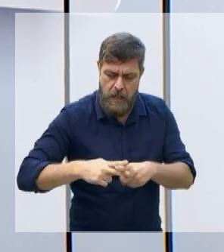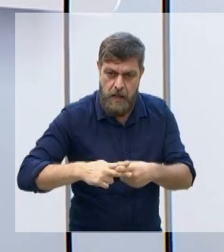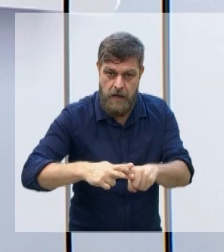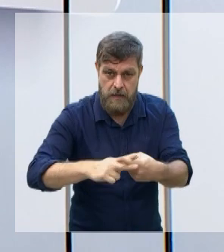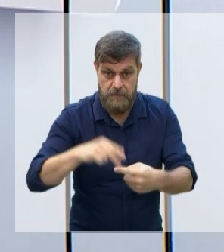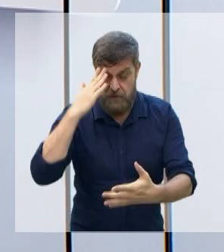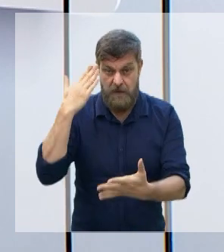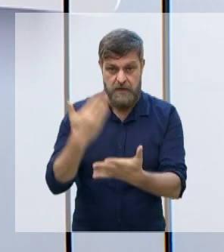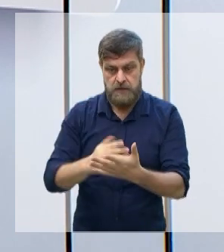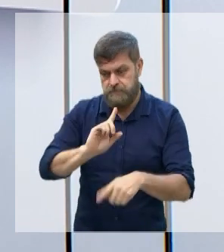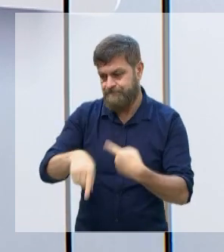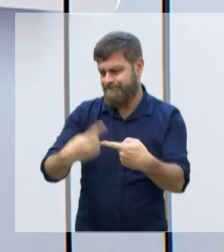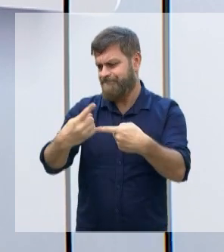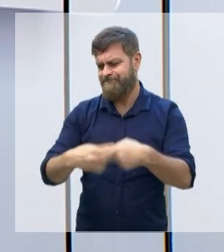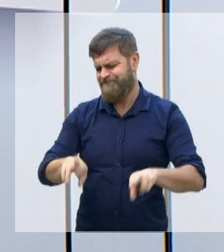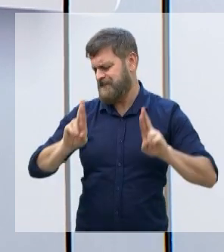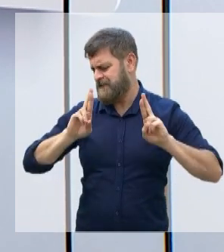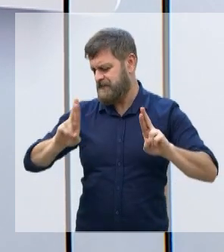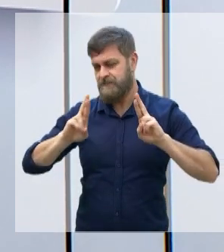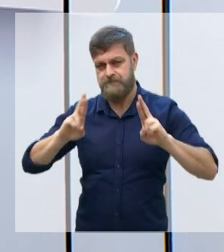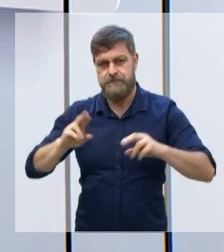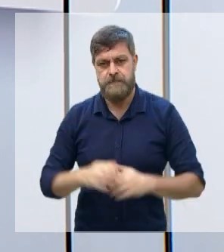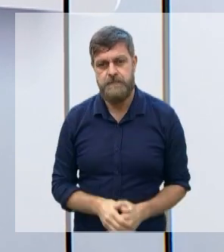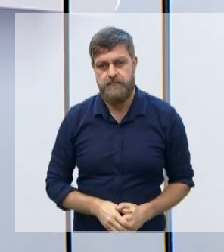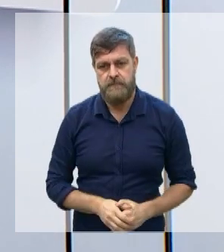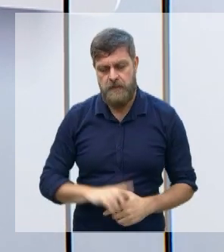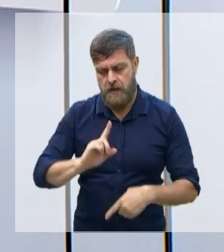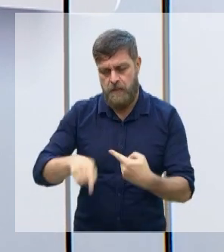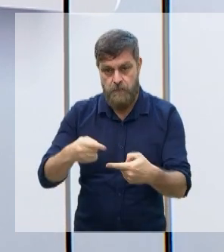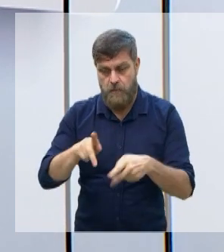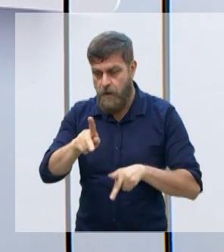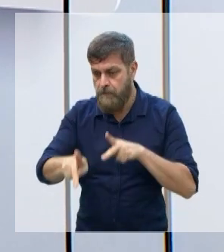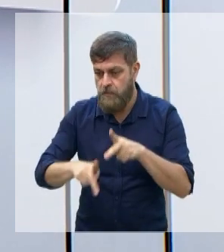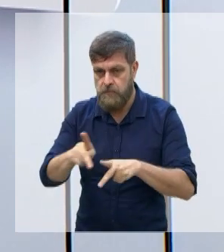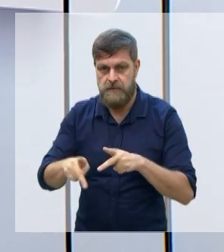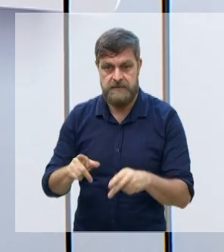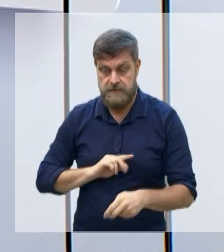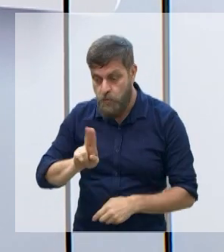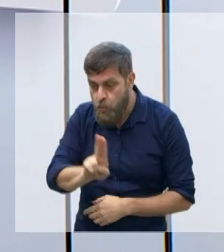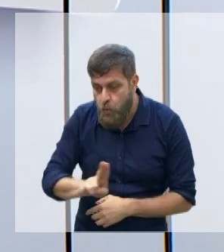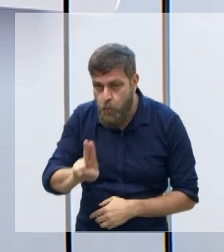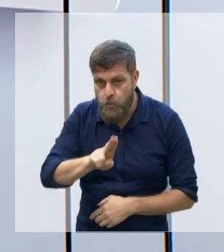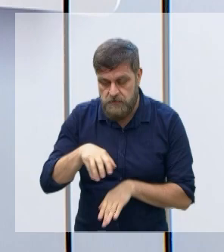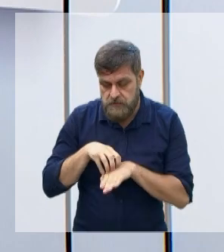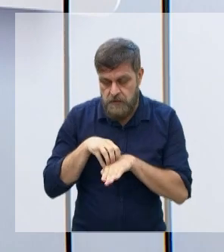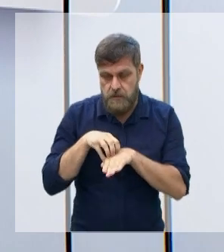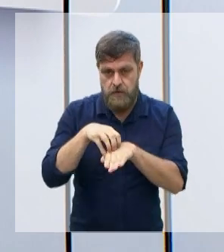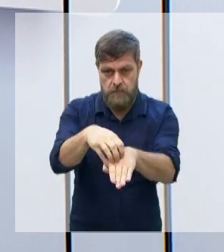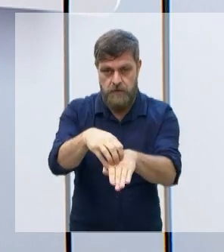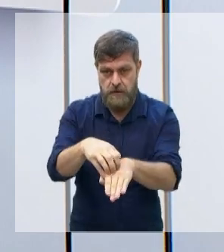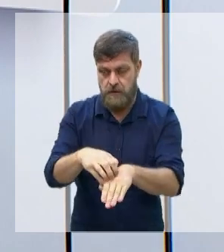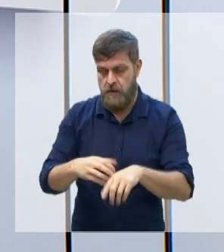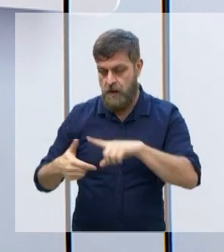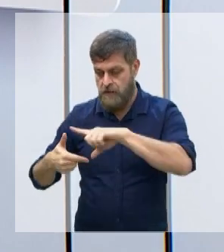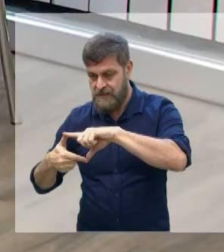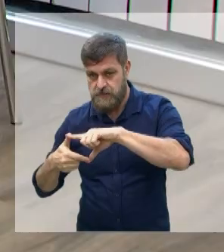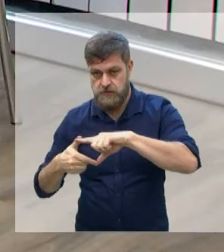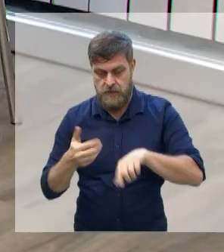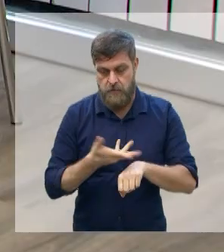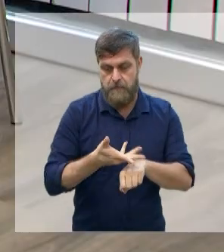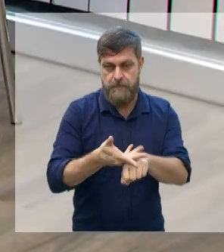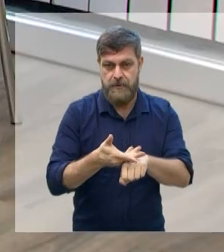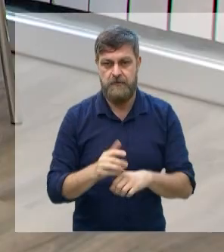que o ganho vai ser de grande valia para a população utilizando os seus dois corredores do brt